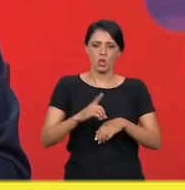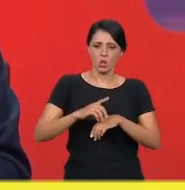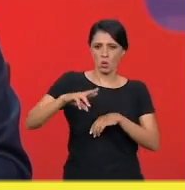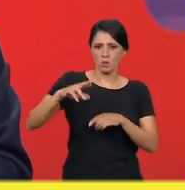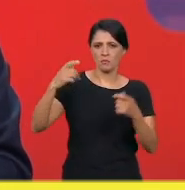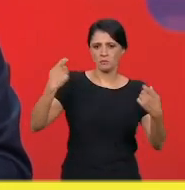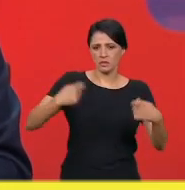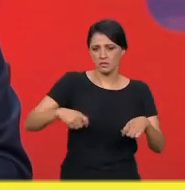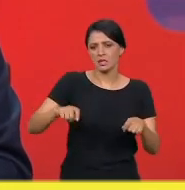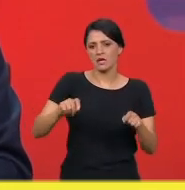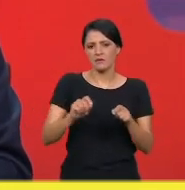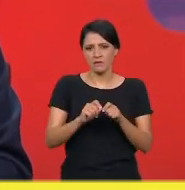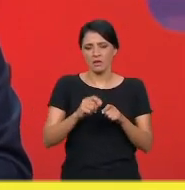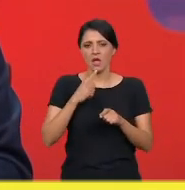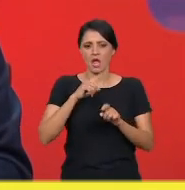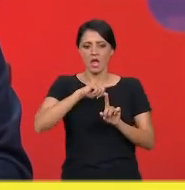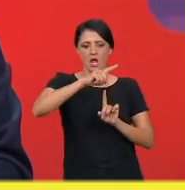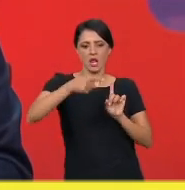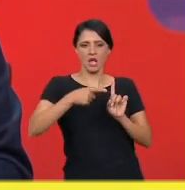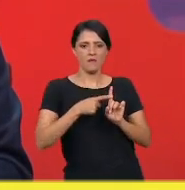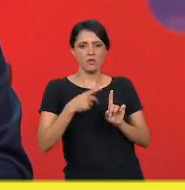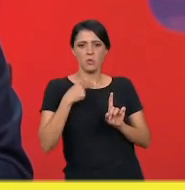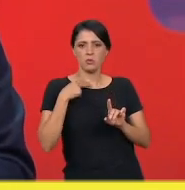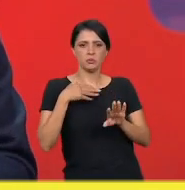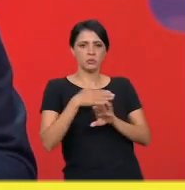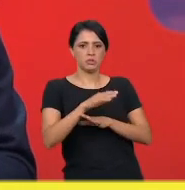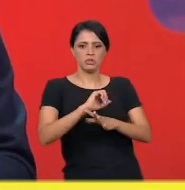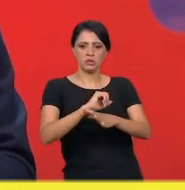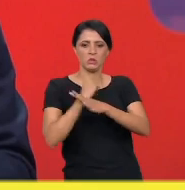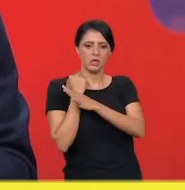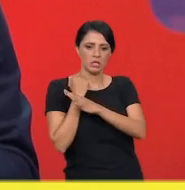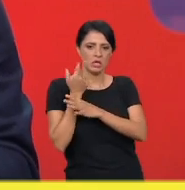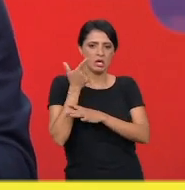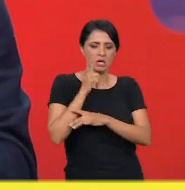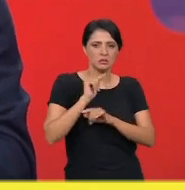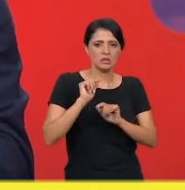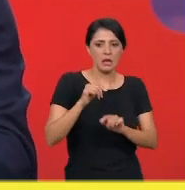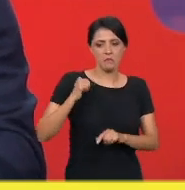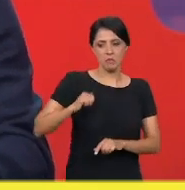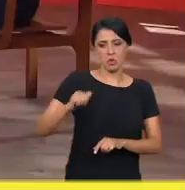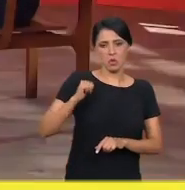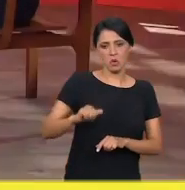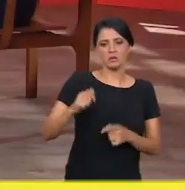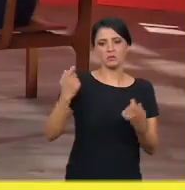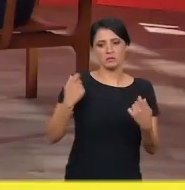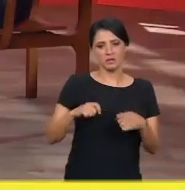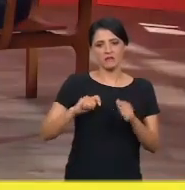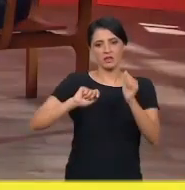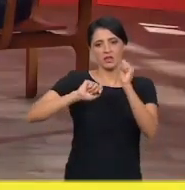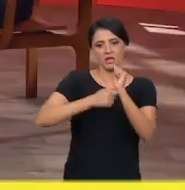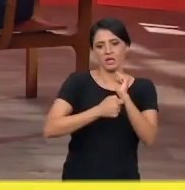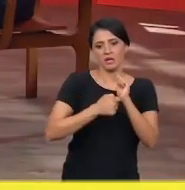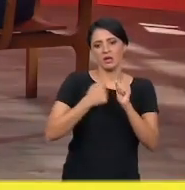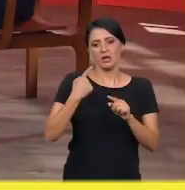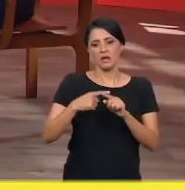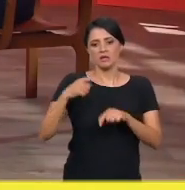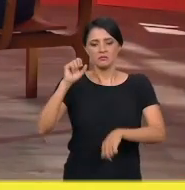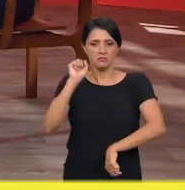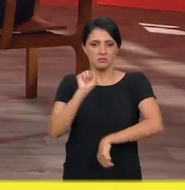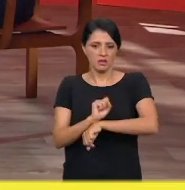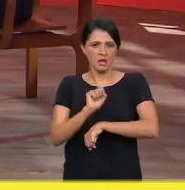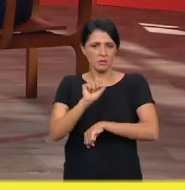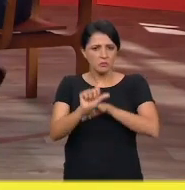que, quando grávidas, não tinham nem a segurança de que iam receber as bolsas, né? Tinham que trancar as bolsas e ficar sem...